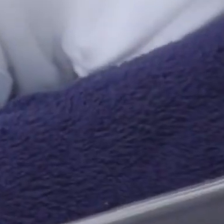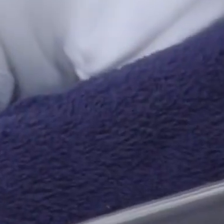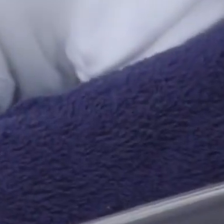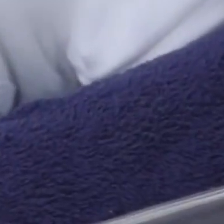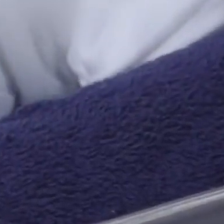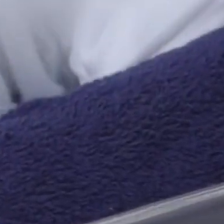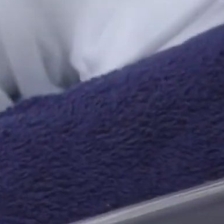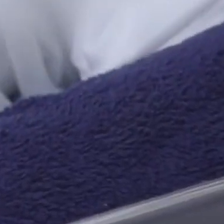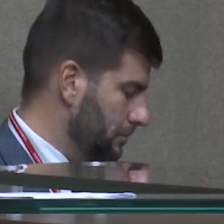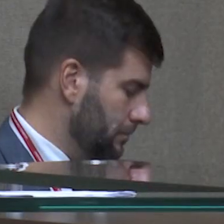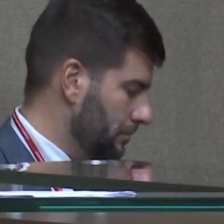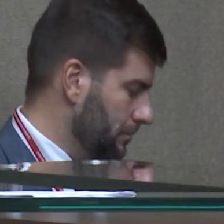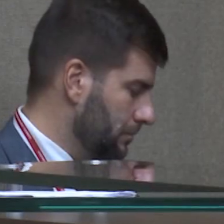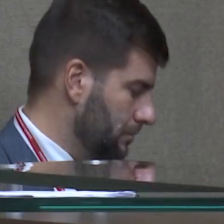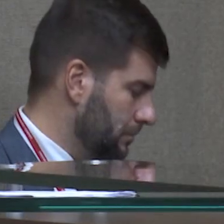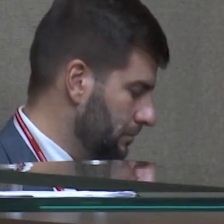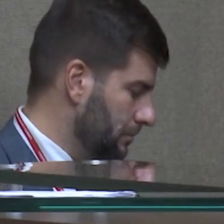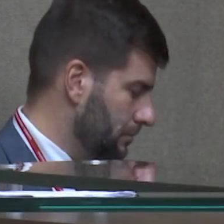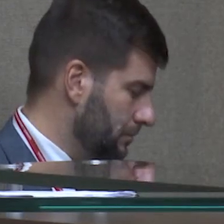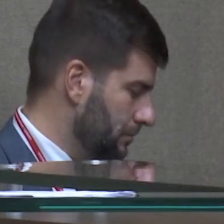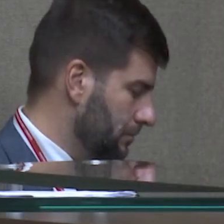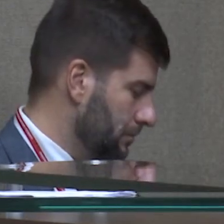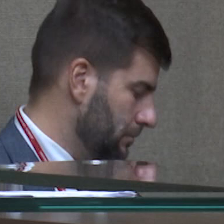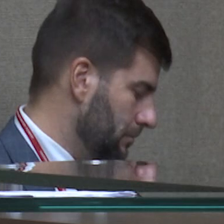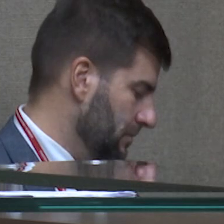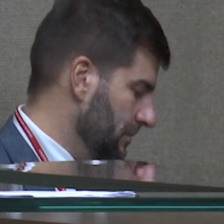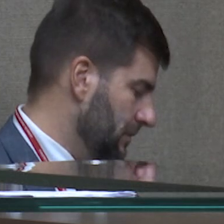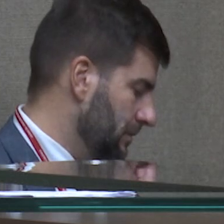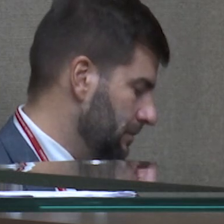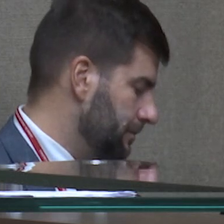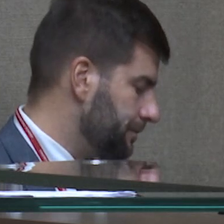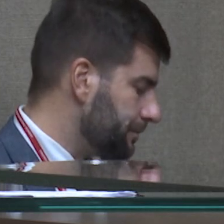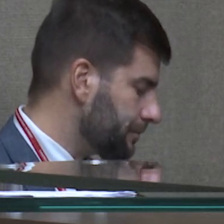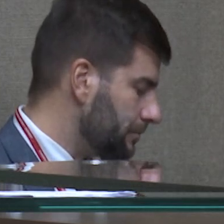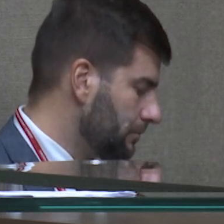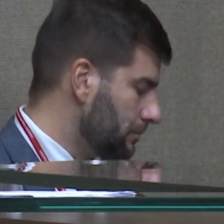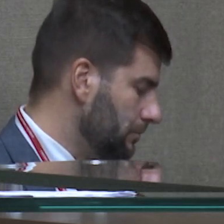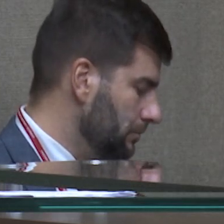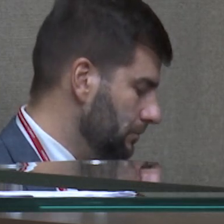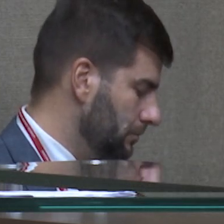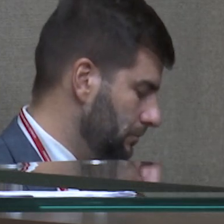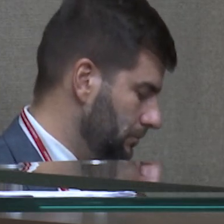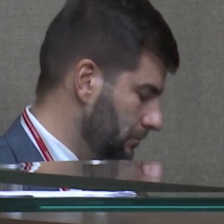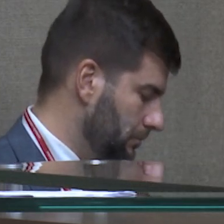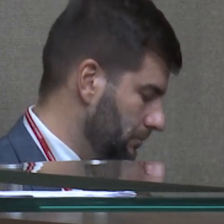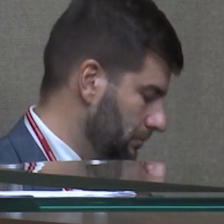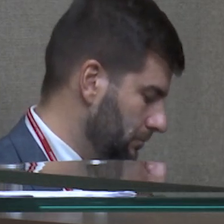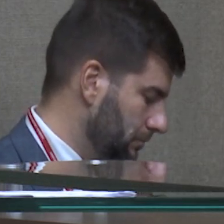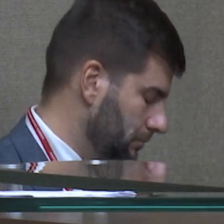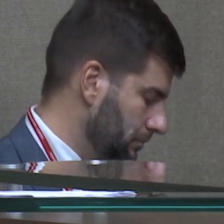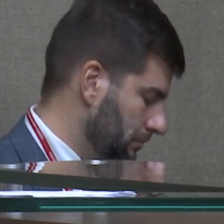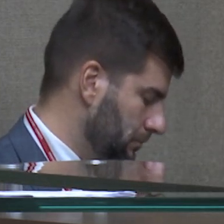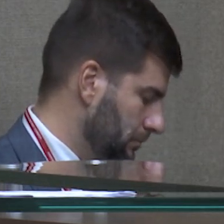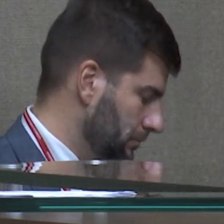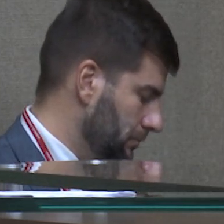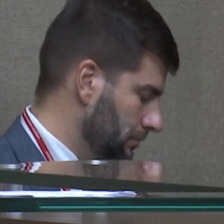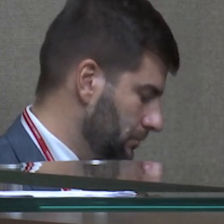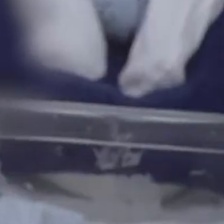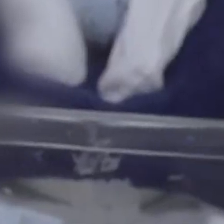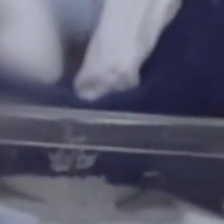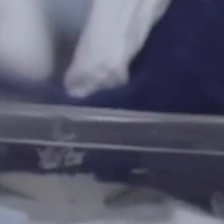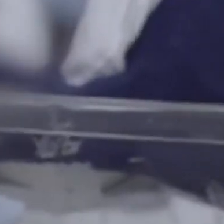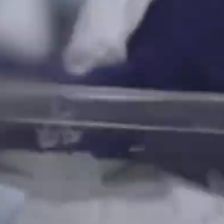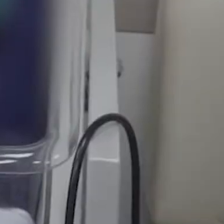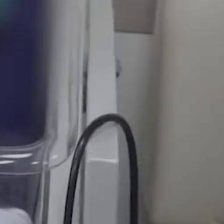que esta mudança ocorra, a parlamentar apresentou um projeto de lei na Assembleia propondo que a licença seja contabilizada a partir